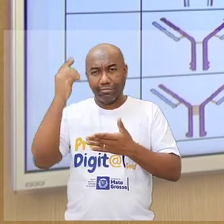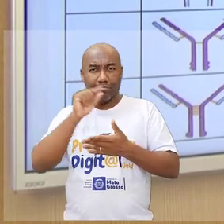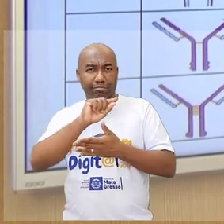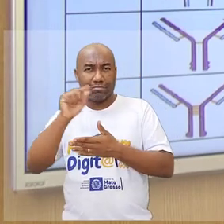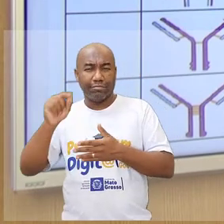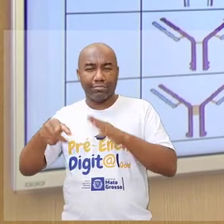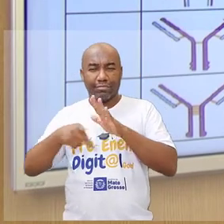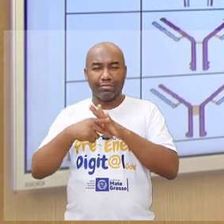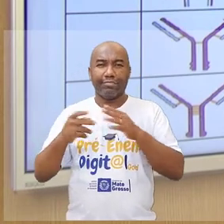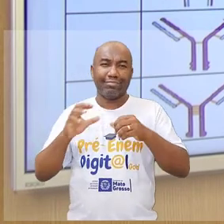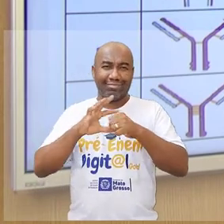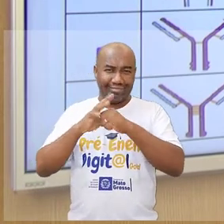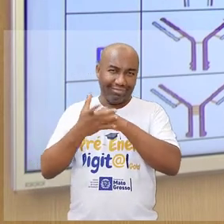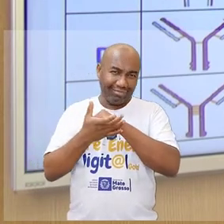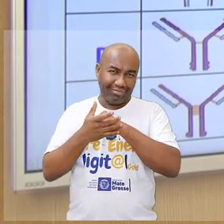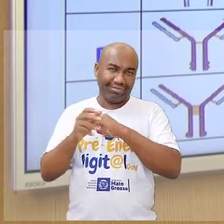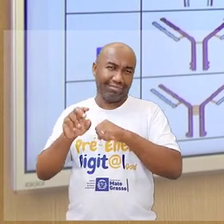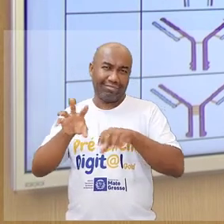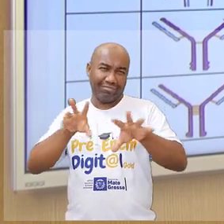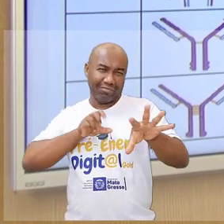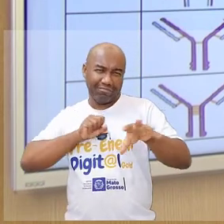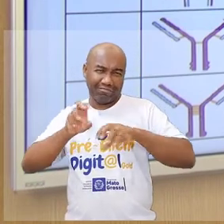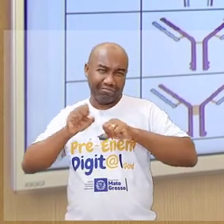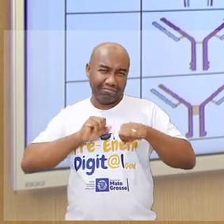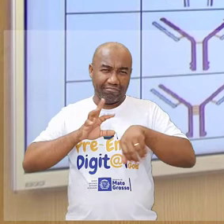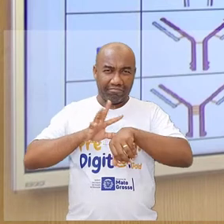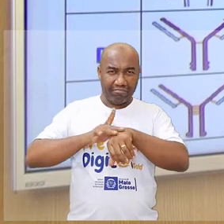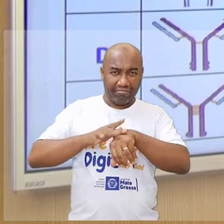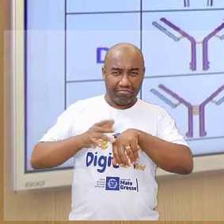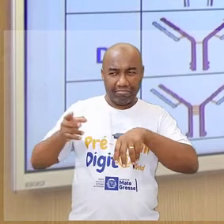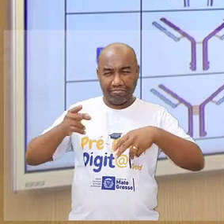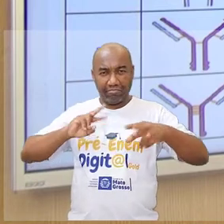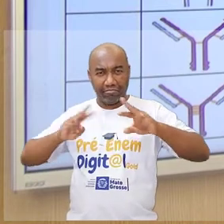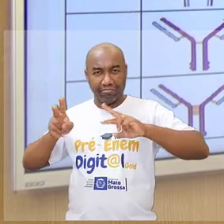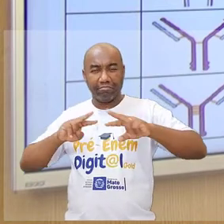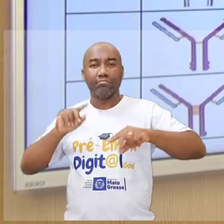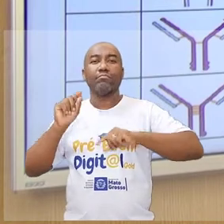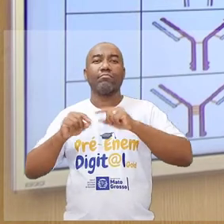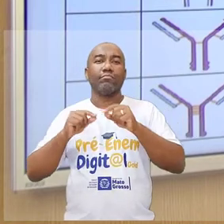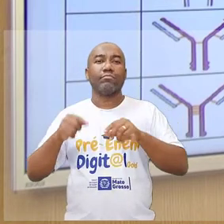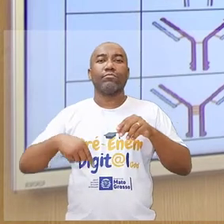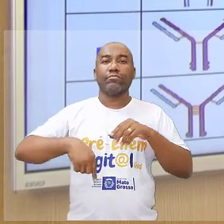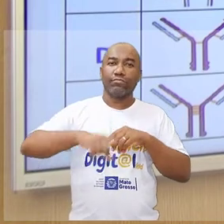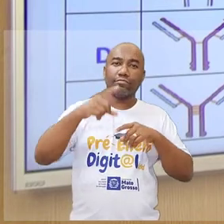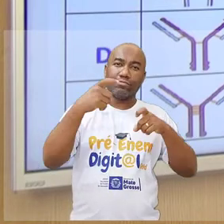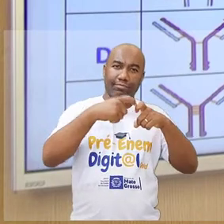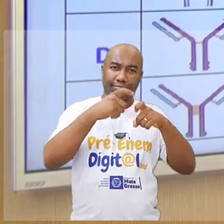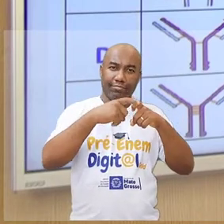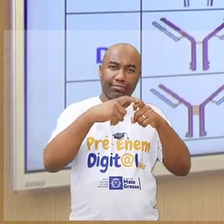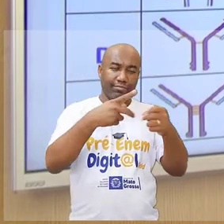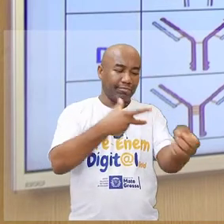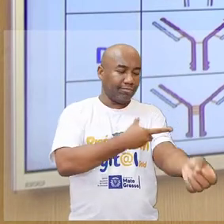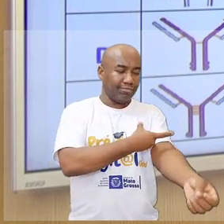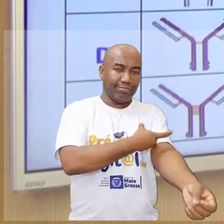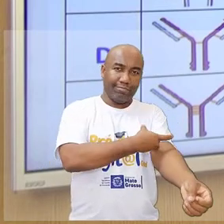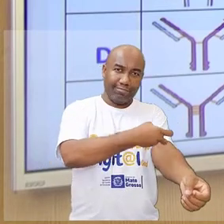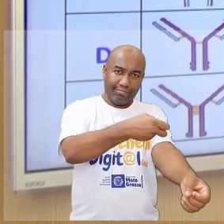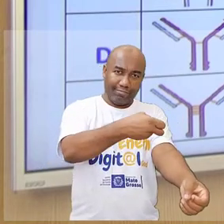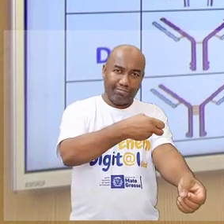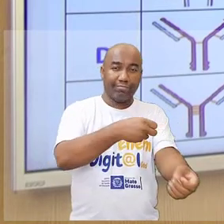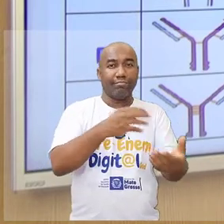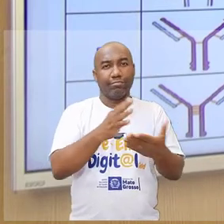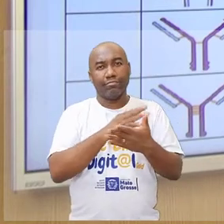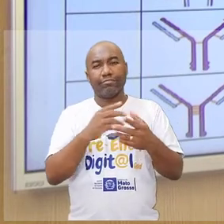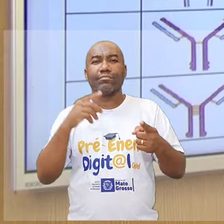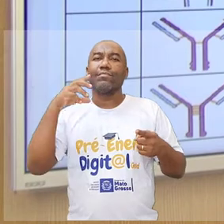pelo vírus, né, da COVID-19, acabaram fazendo um exame, né? Tem o exame rápido,